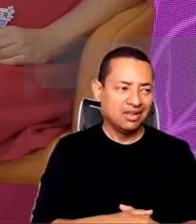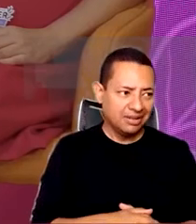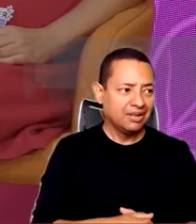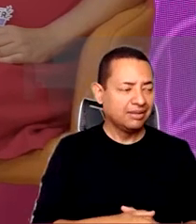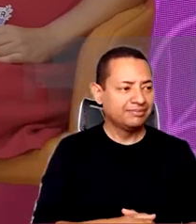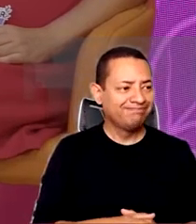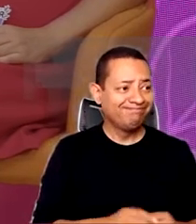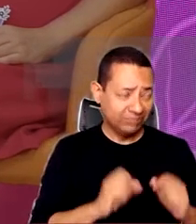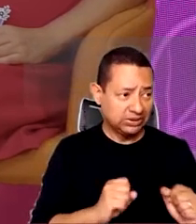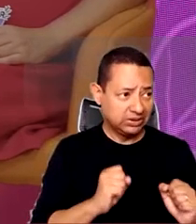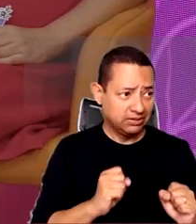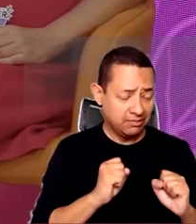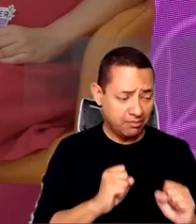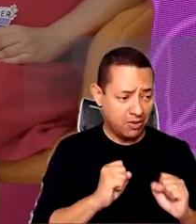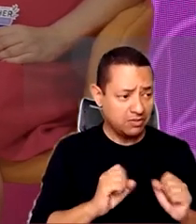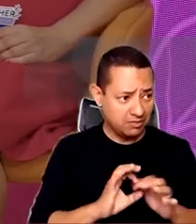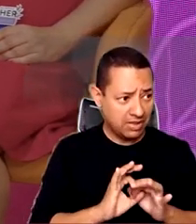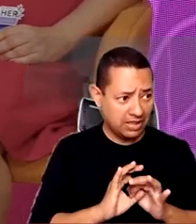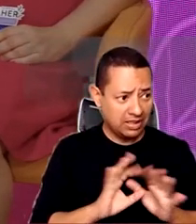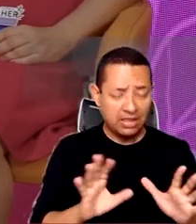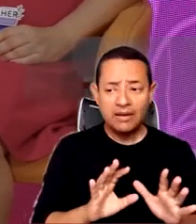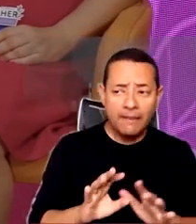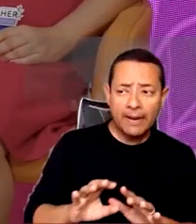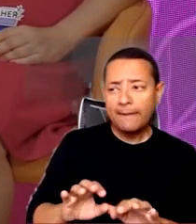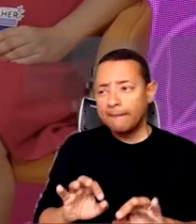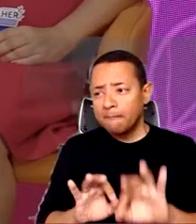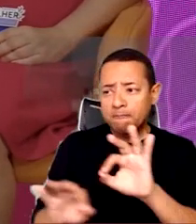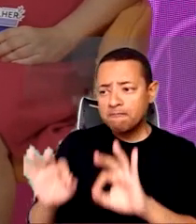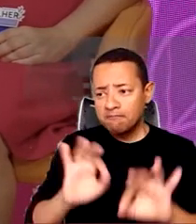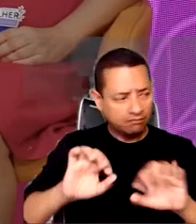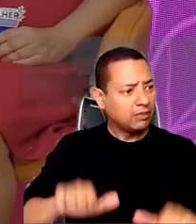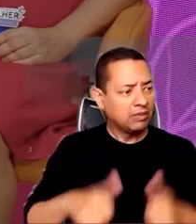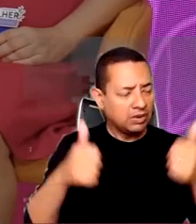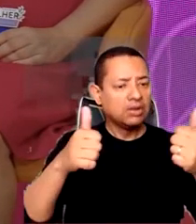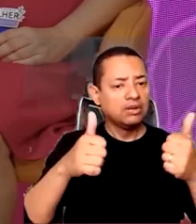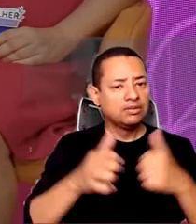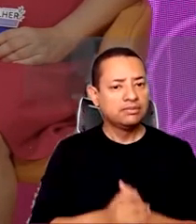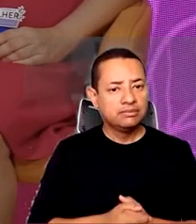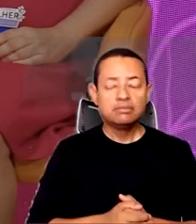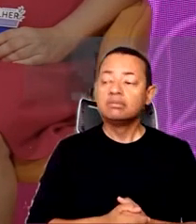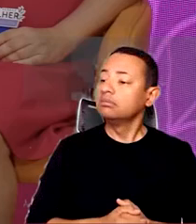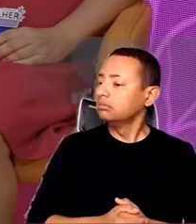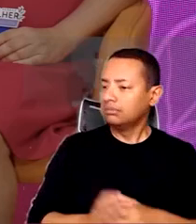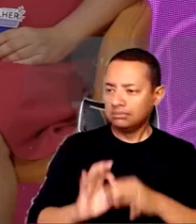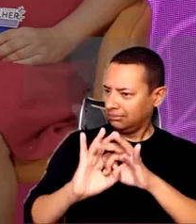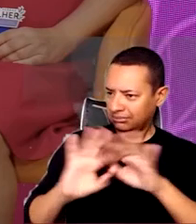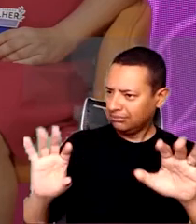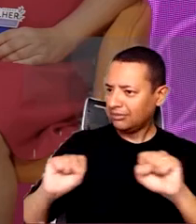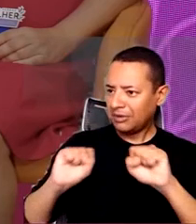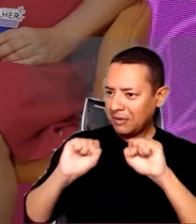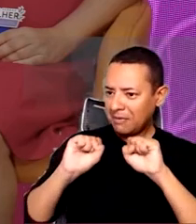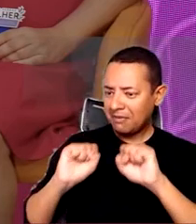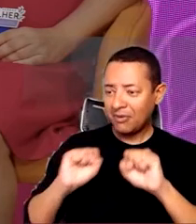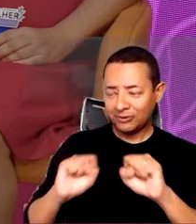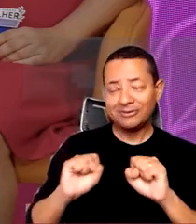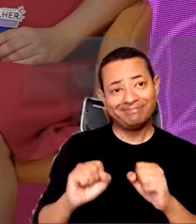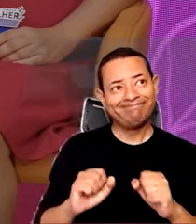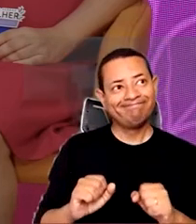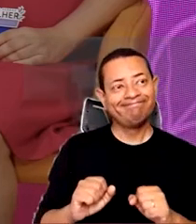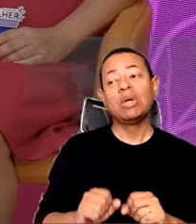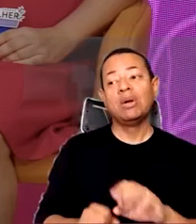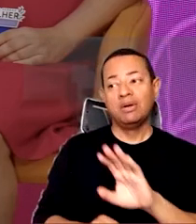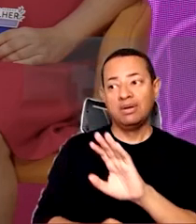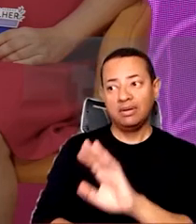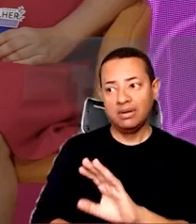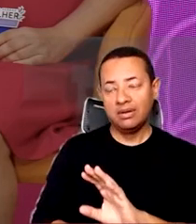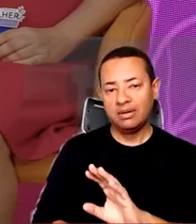né se ele me me dava liberdade para fazer algumas melhorias ele me deu carta branca só não me deu verba